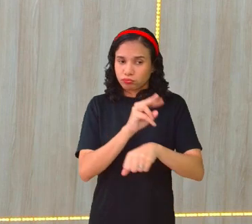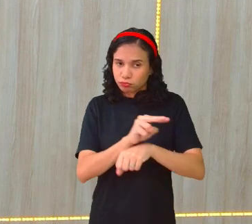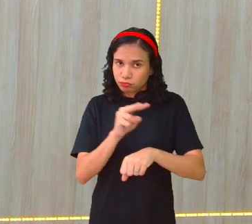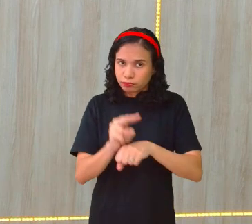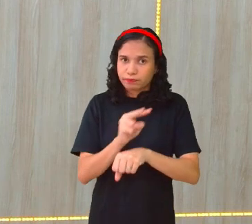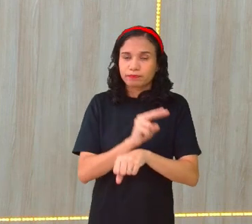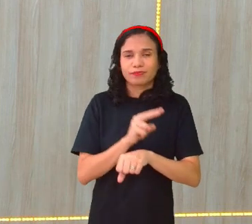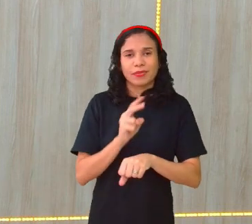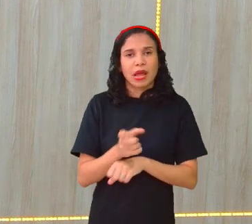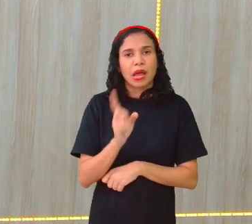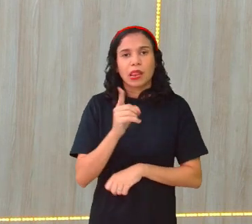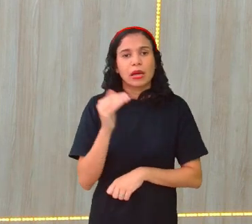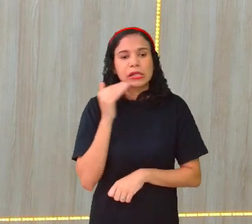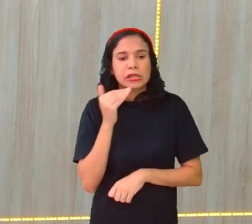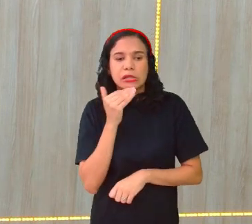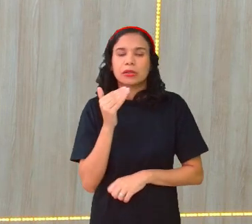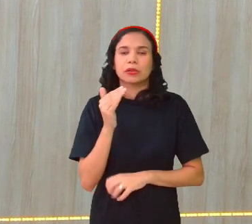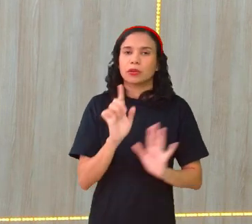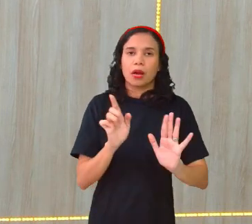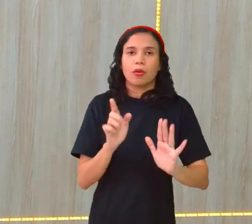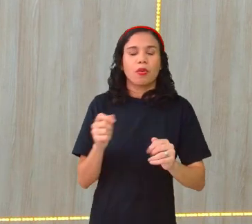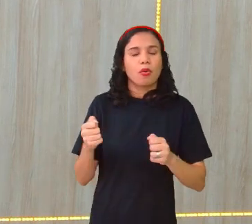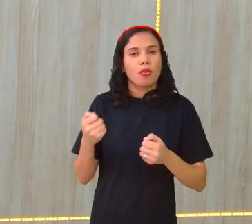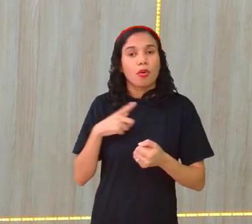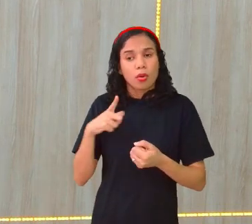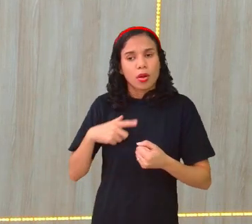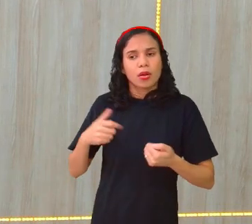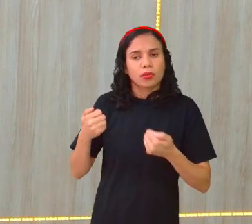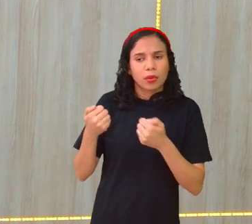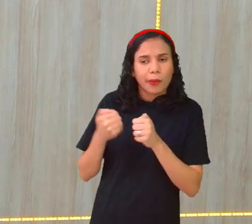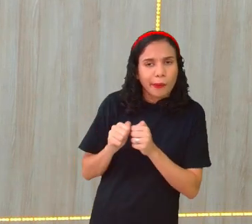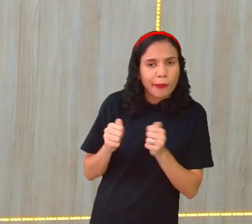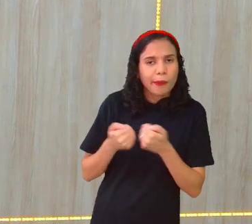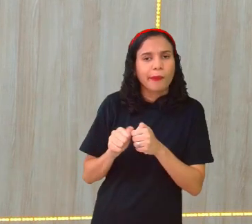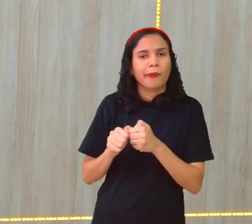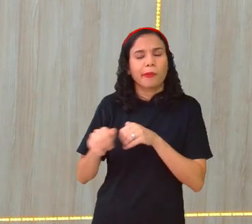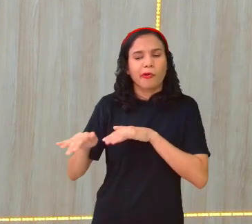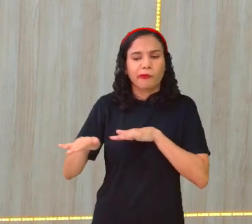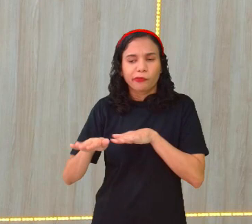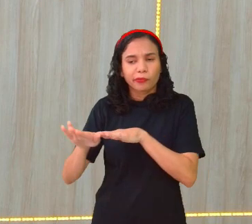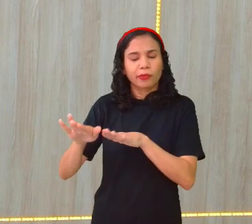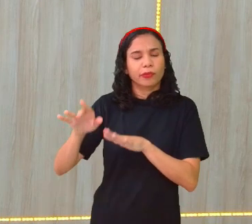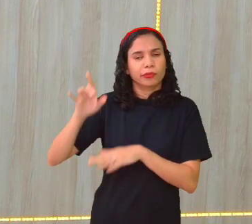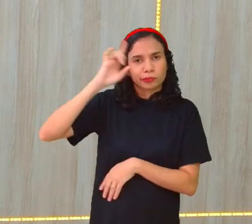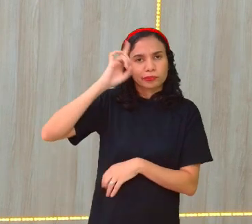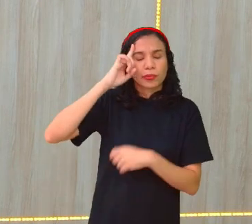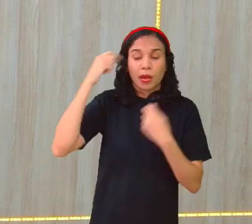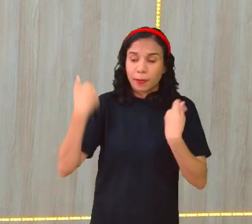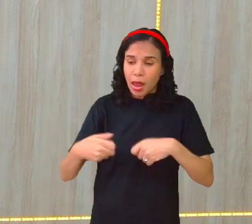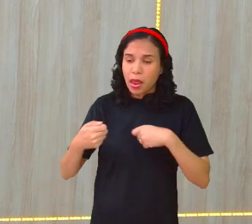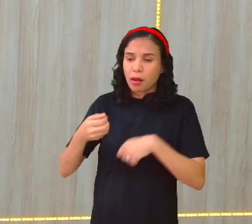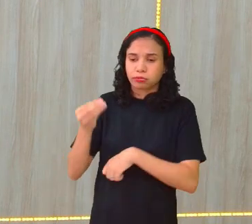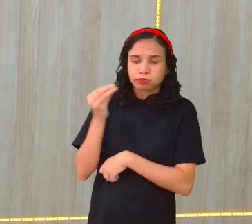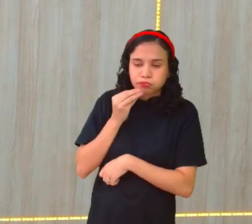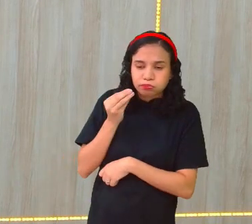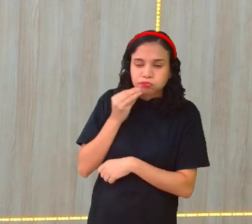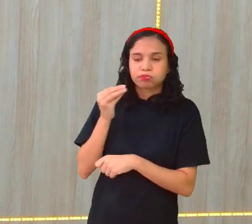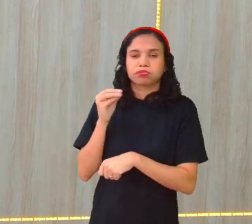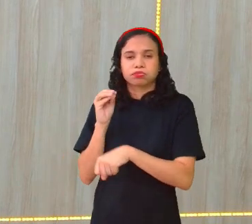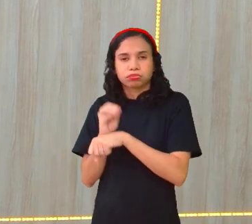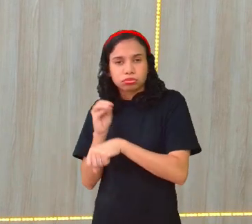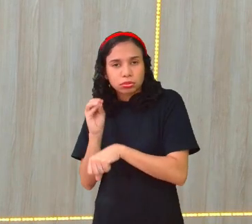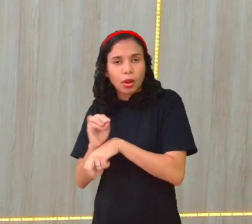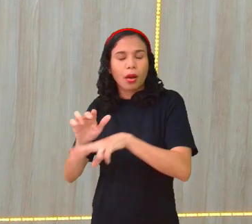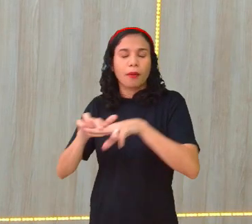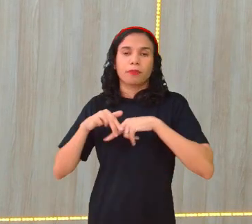não é? Sem danificar os transportes que são tão importantes na nossa vida diária. Então, os centros urbanos, eles